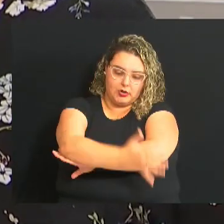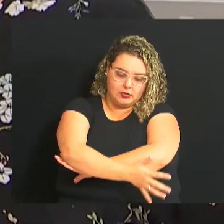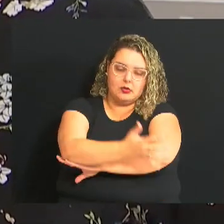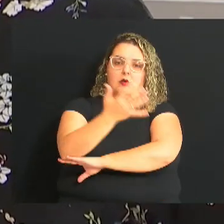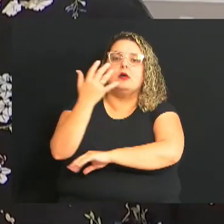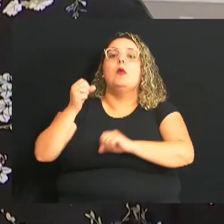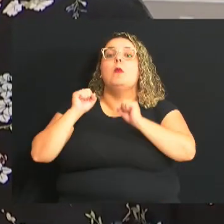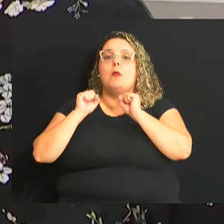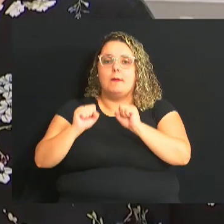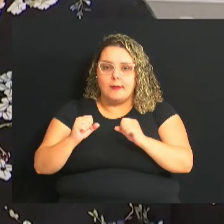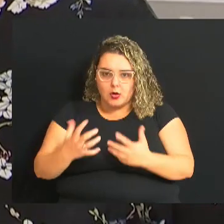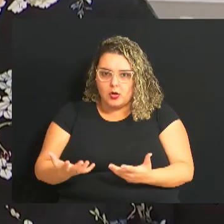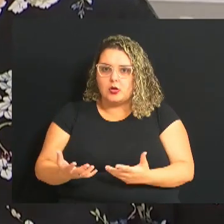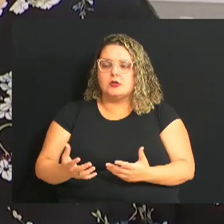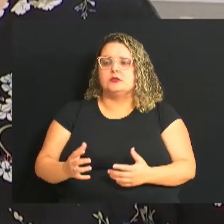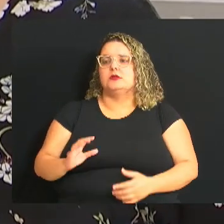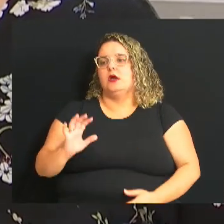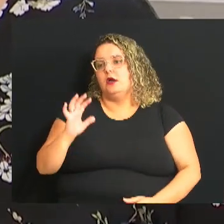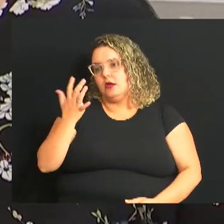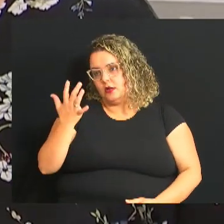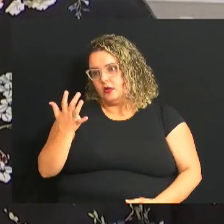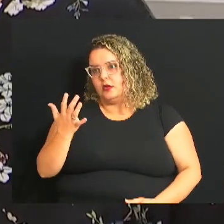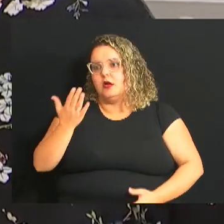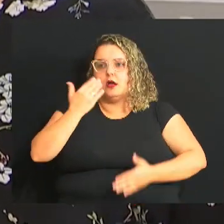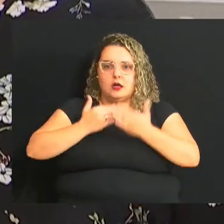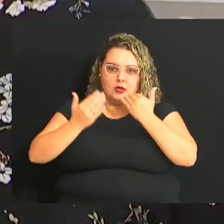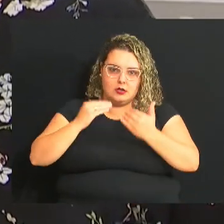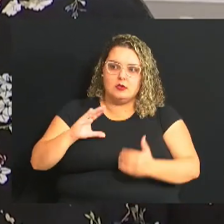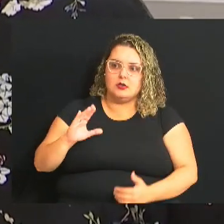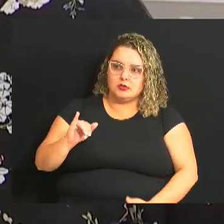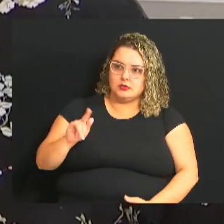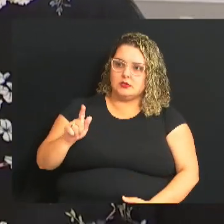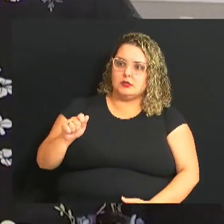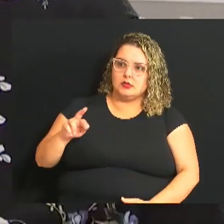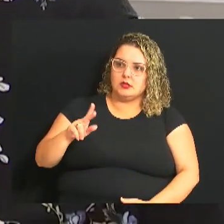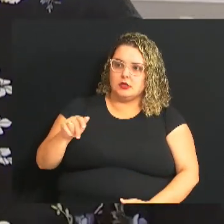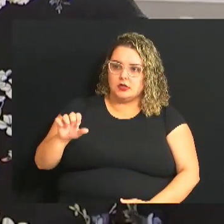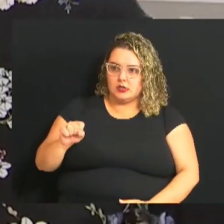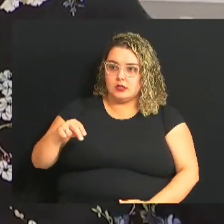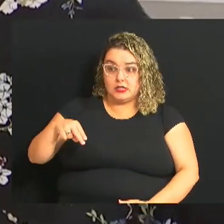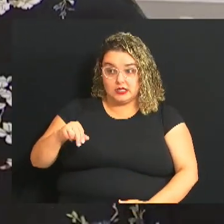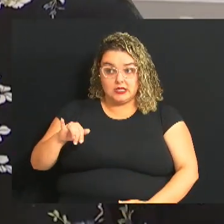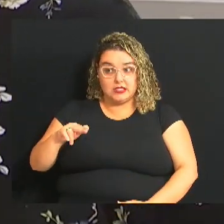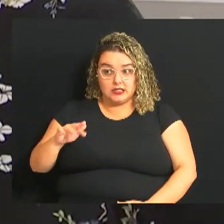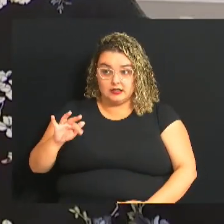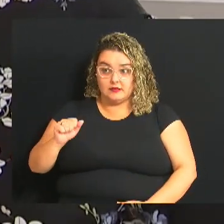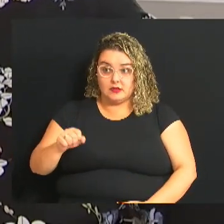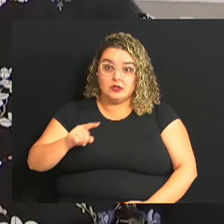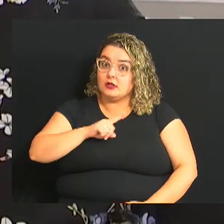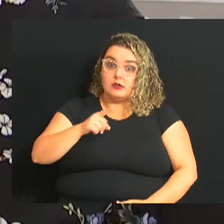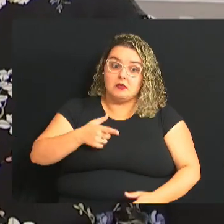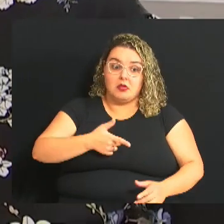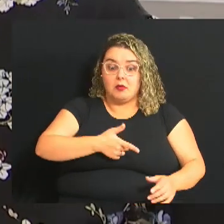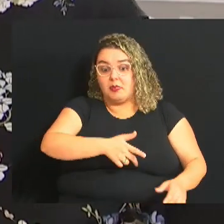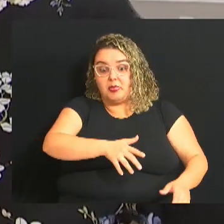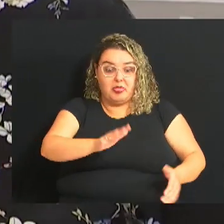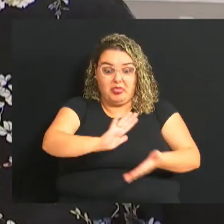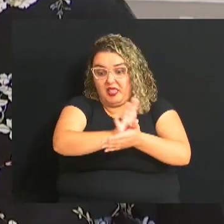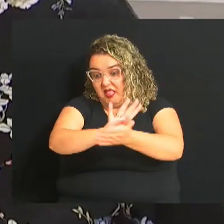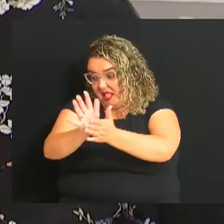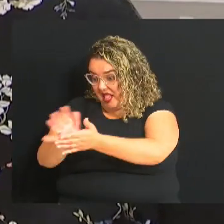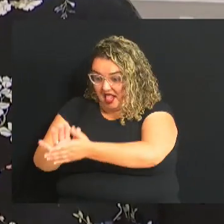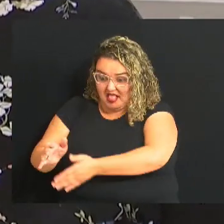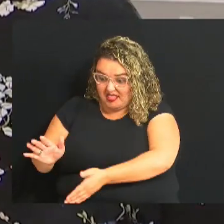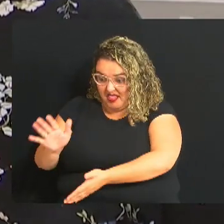eventualmente ocasionado por cigarras, né, pelas ninfas. Não é que a gente precisa sair matando tudo, mas é importante a